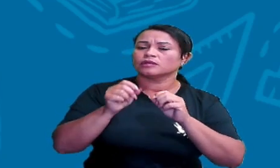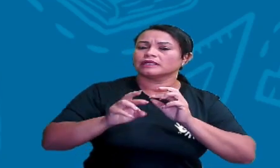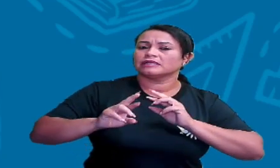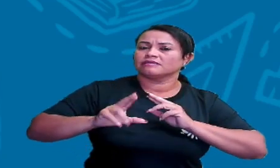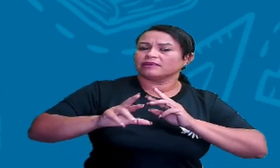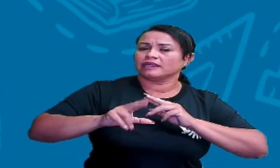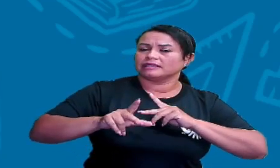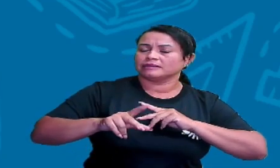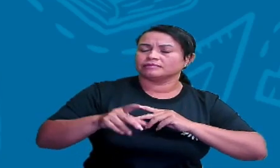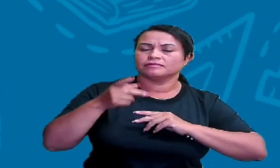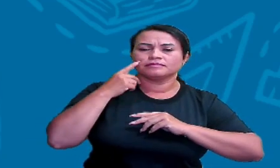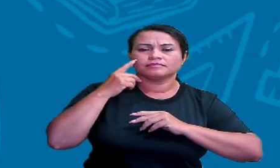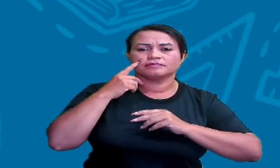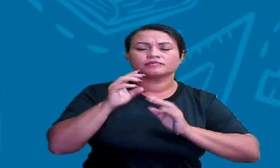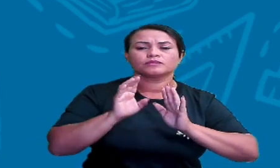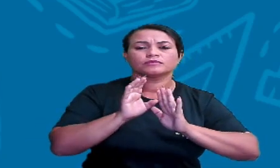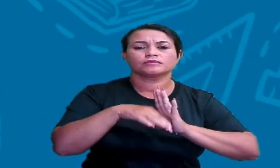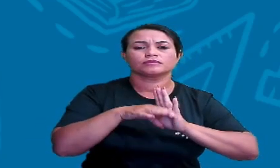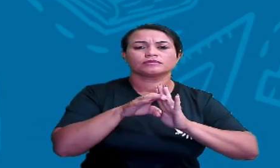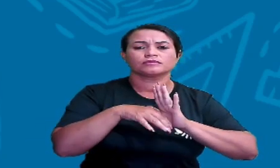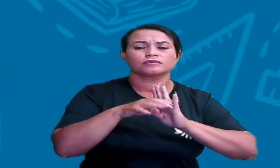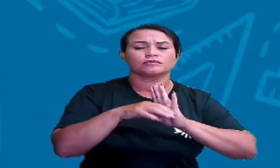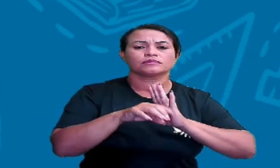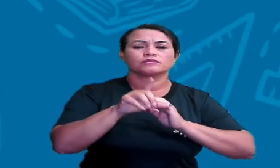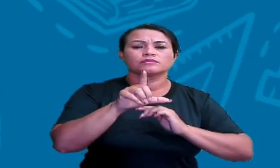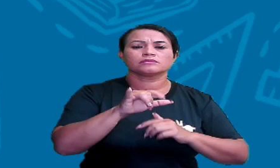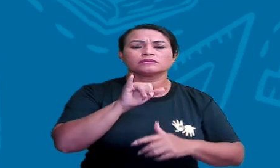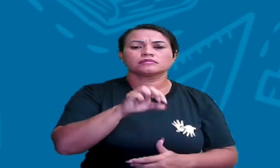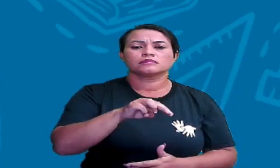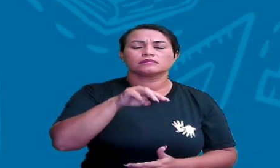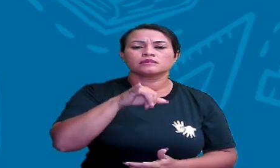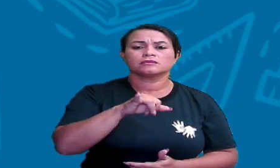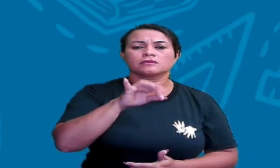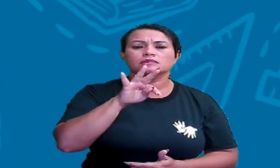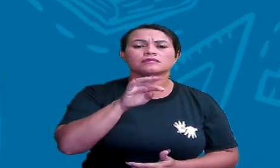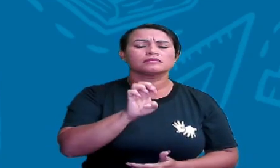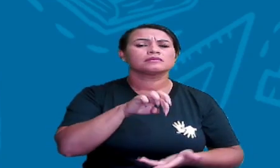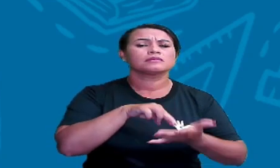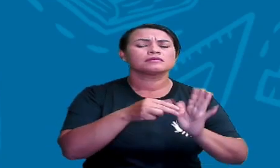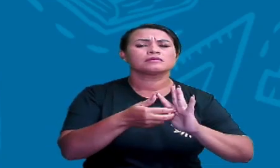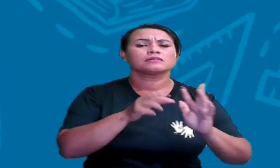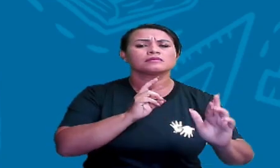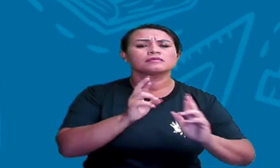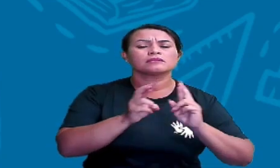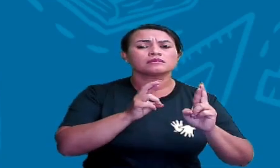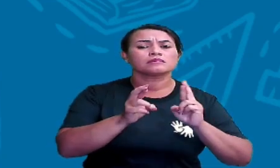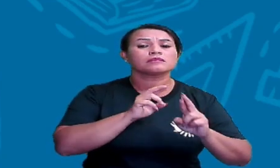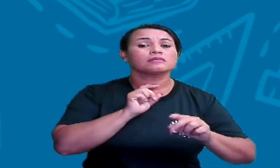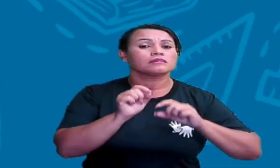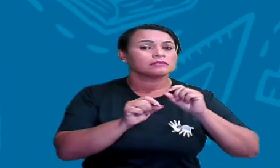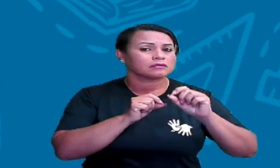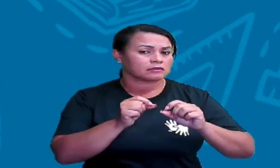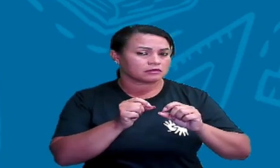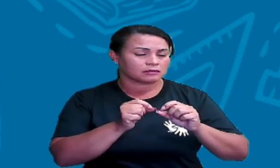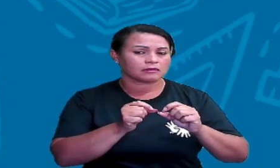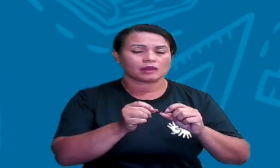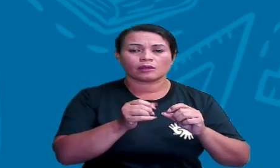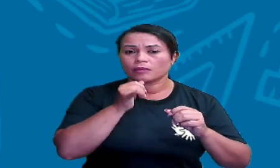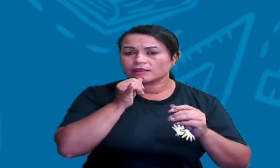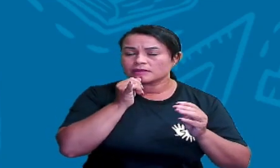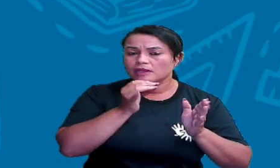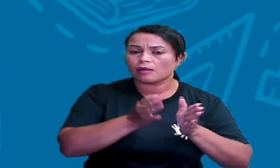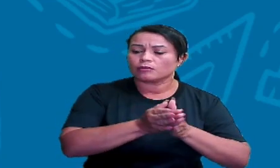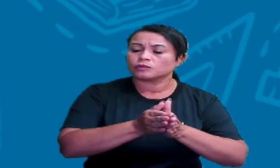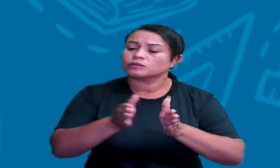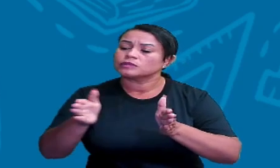diferente. Então vamos para o conceito de limite. O conceito de limite relaciona-se com a ideia de divisão,